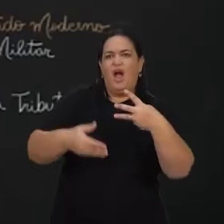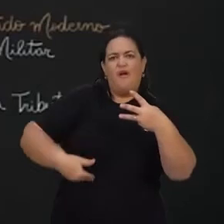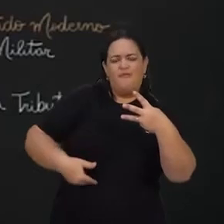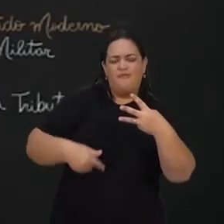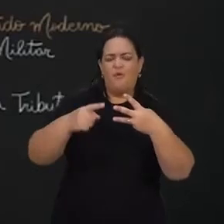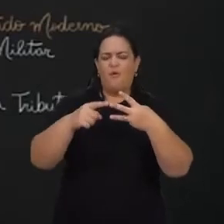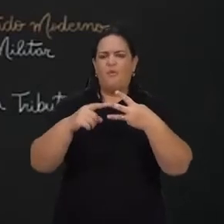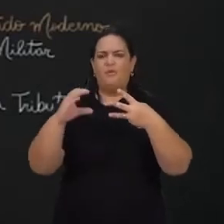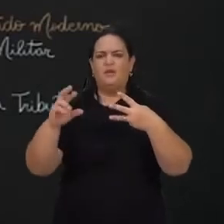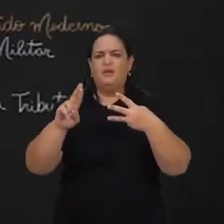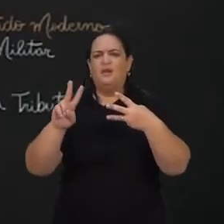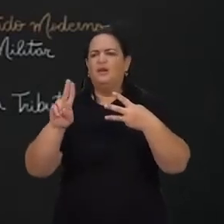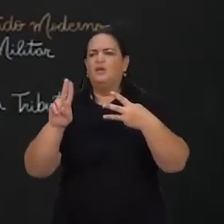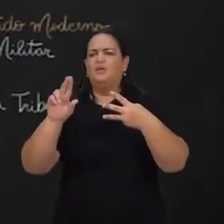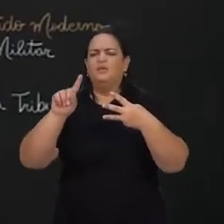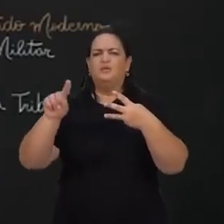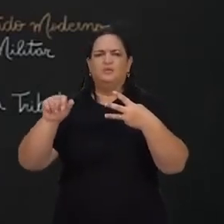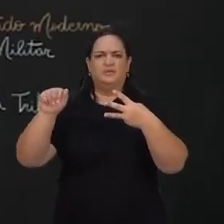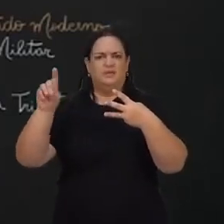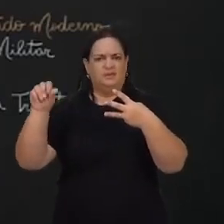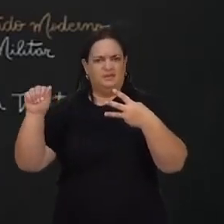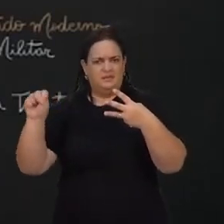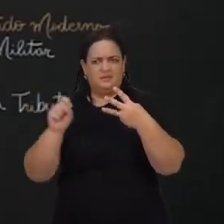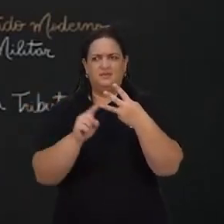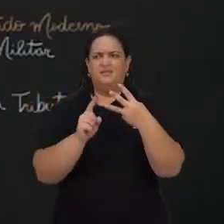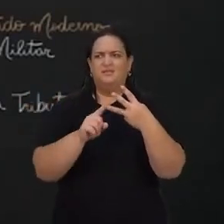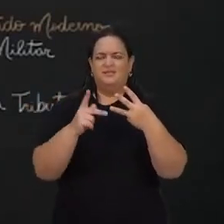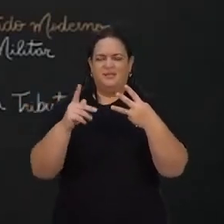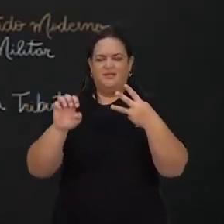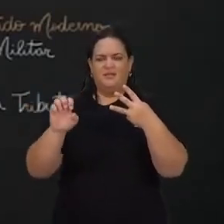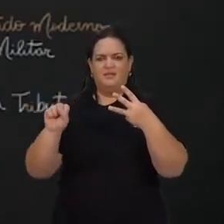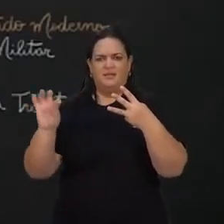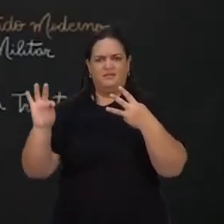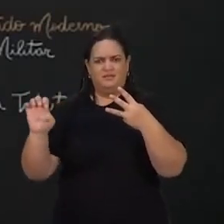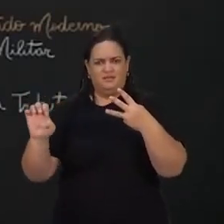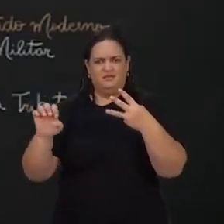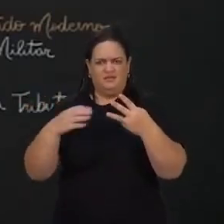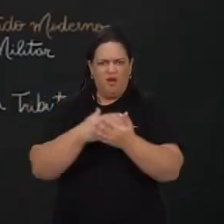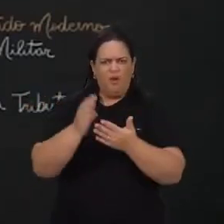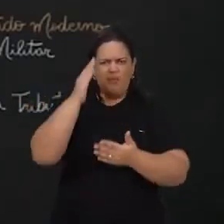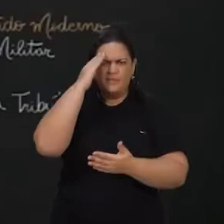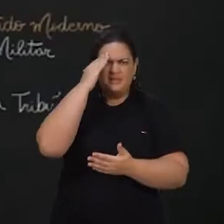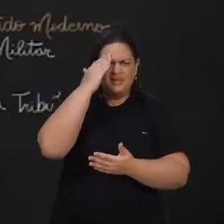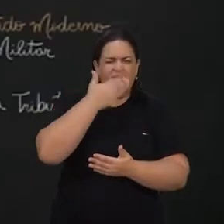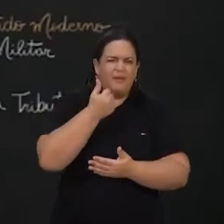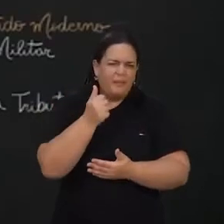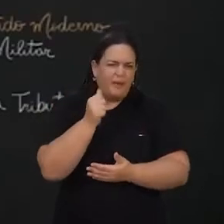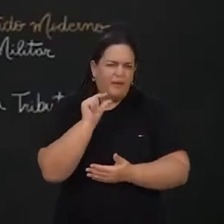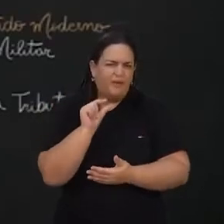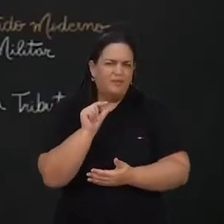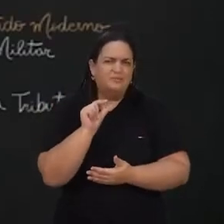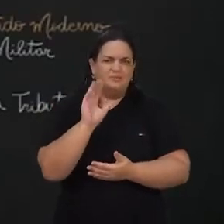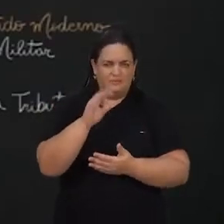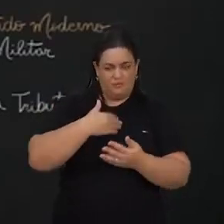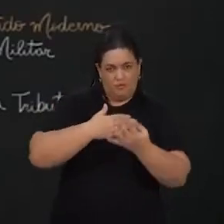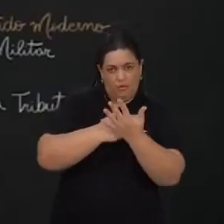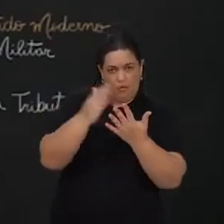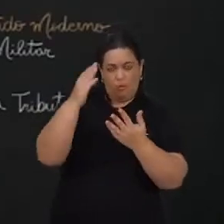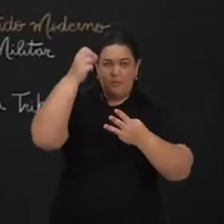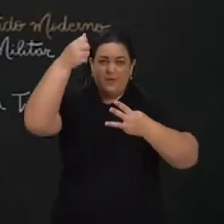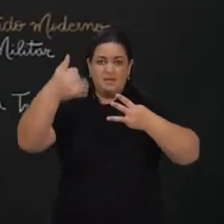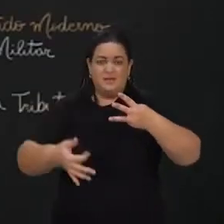expedições cruzadas e da peste. Vamos começar a entender um pouquinho melhor de cada um desses elementos, sendo que eu vou começar por esse